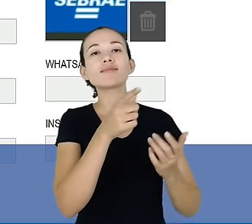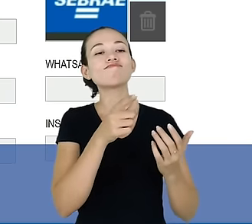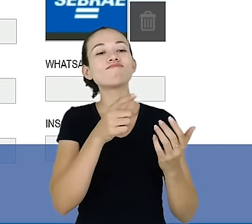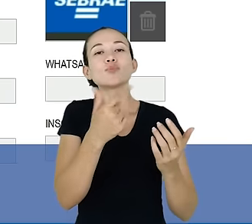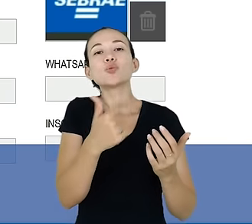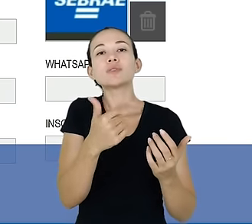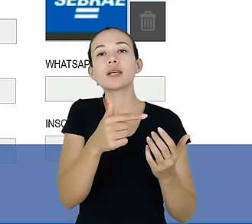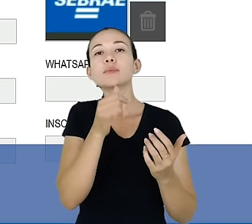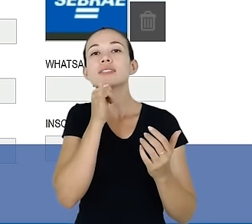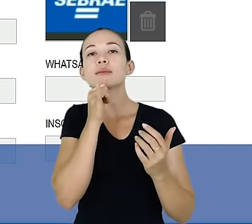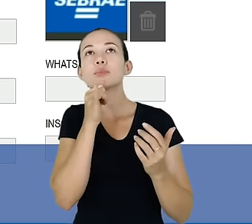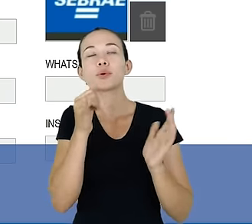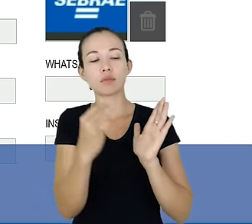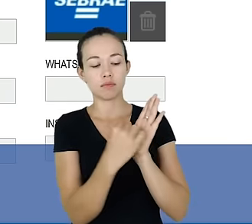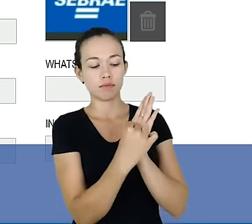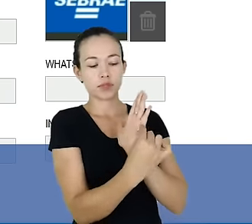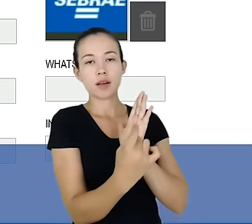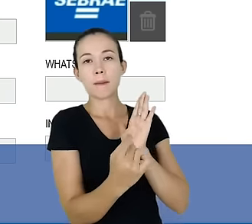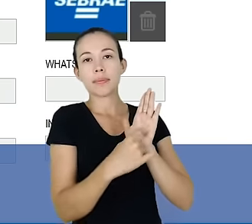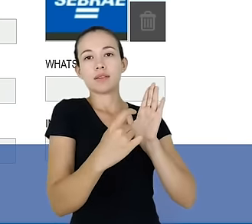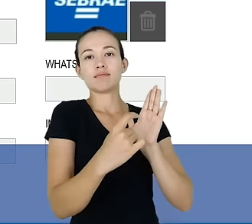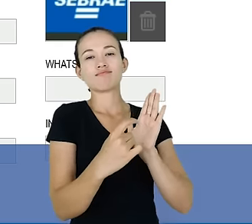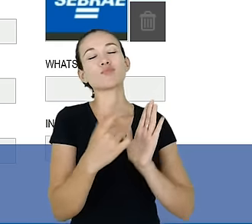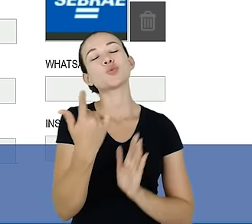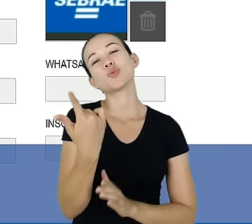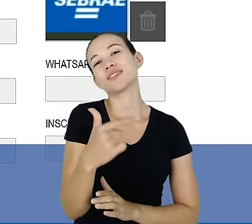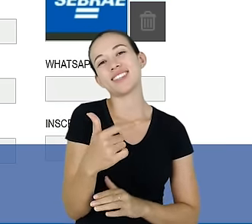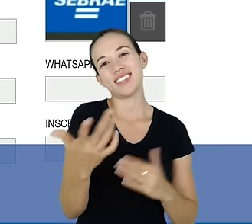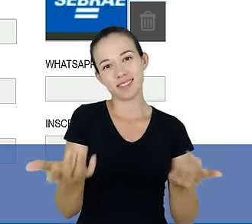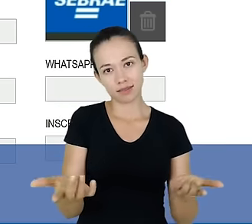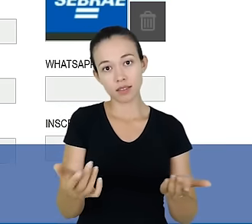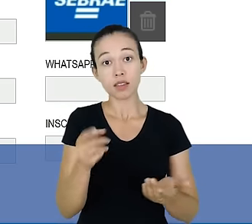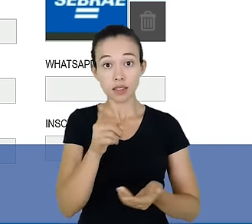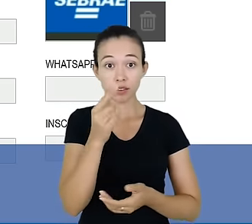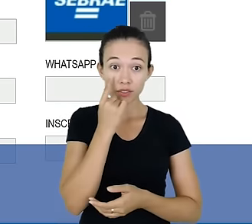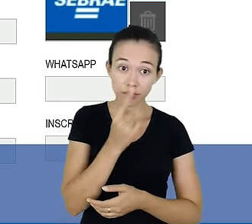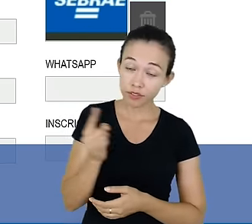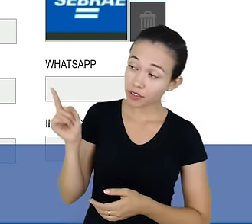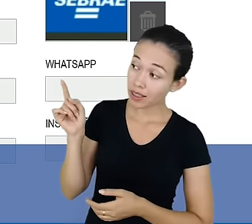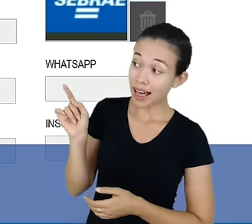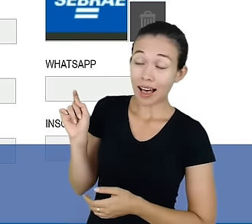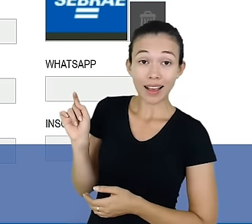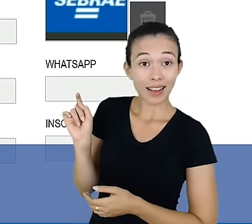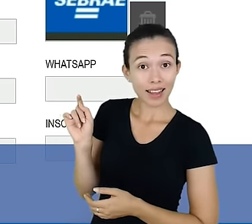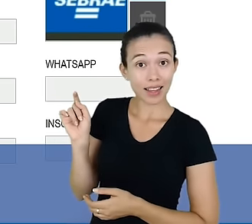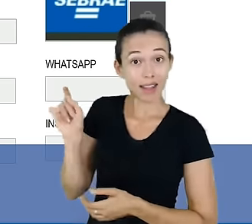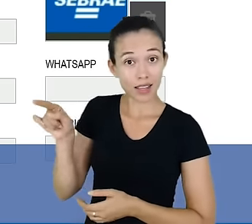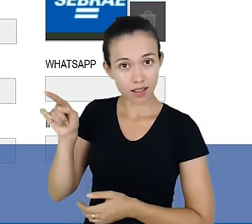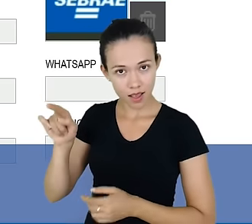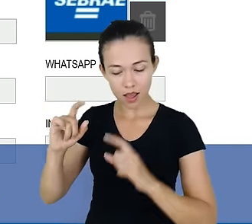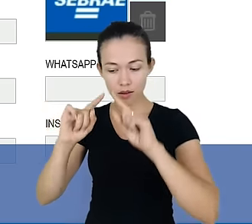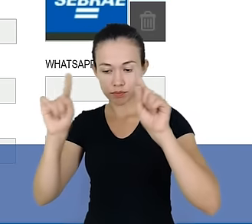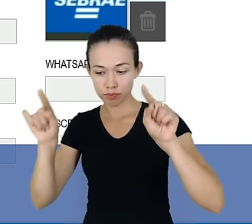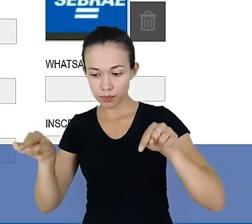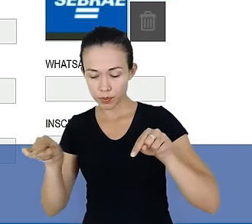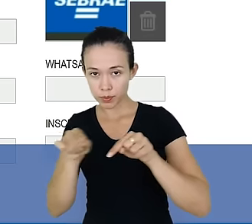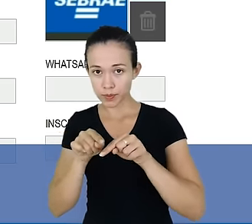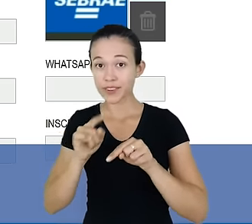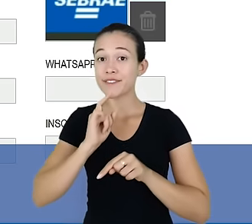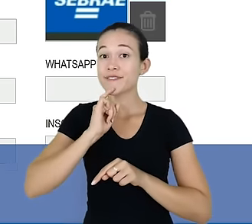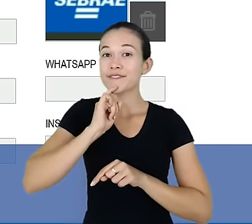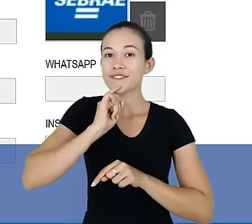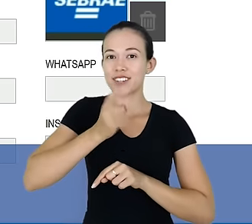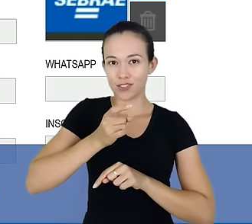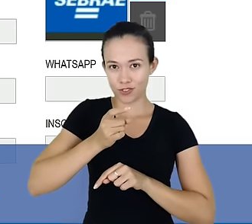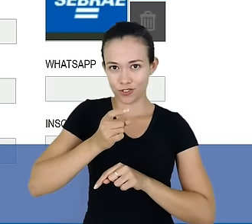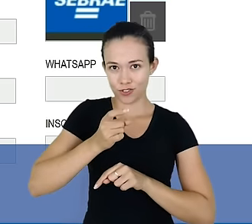verdinha esse tique aqui né ele vem sem isso então você vem clica ele vai atualizar a informação e vai ficar esse verdinho aqui dizendo que a empresa